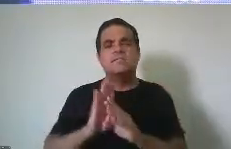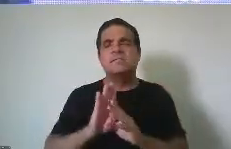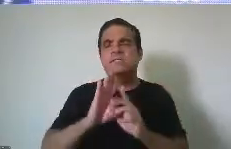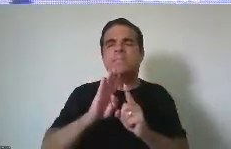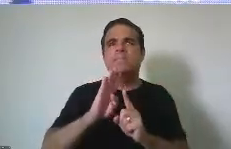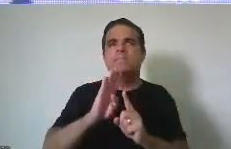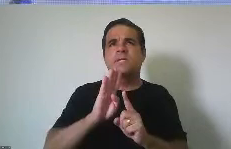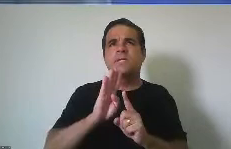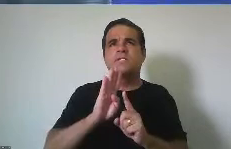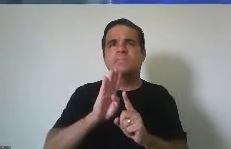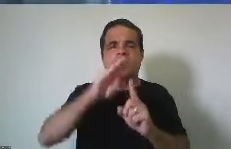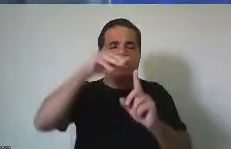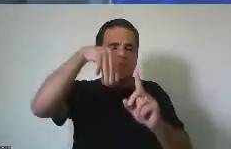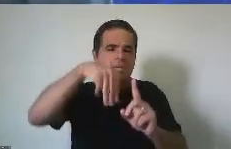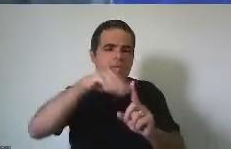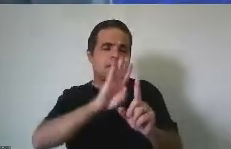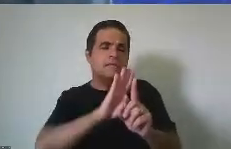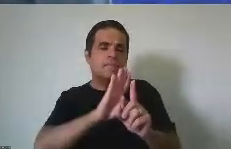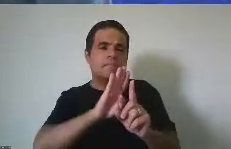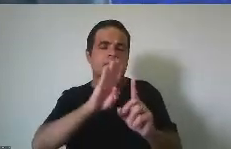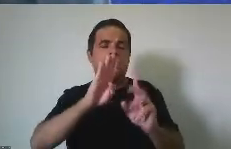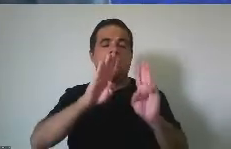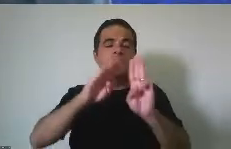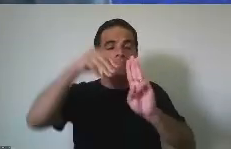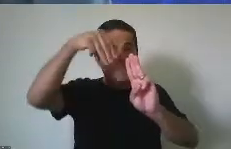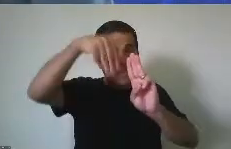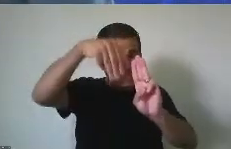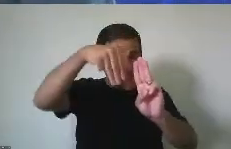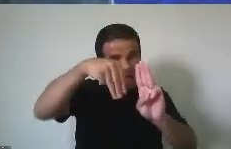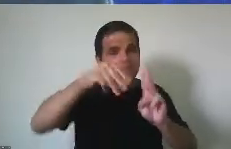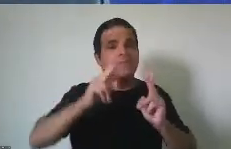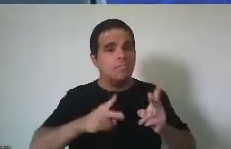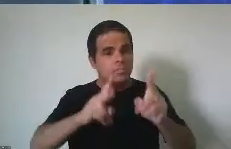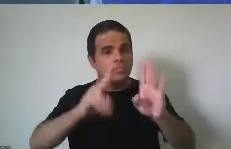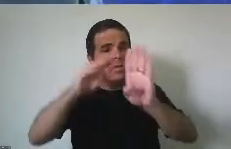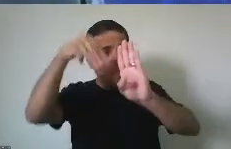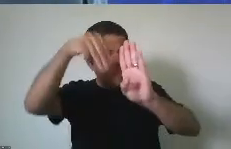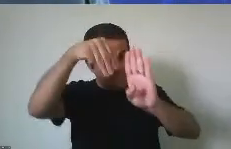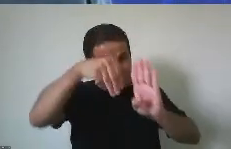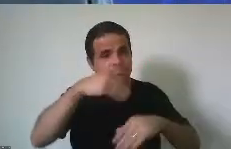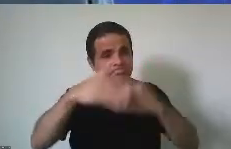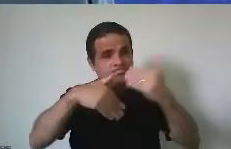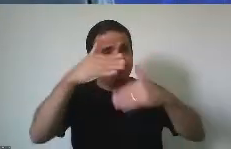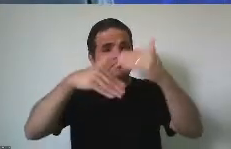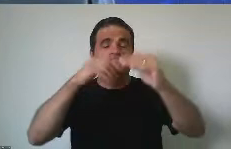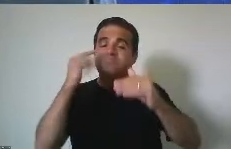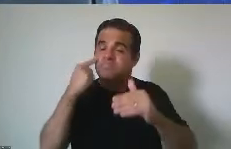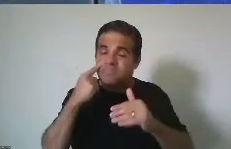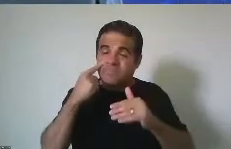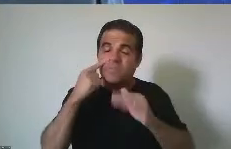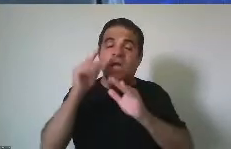e a nossa expectativa continuar tendo Supremos a eficiência que a regulação permite